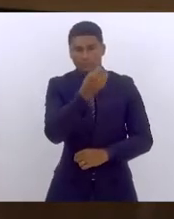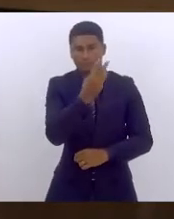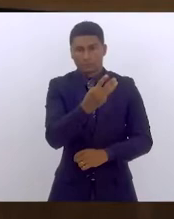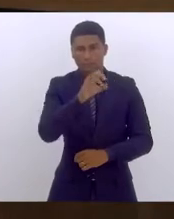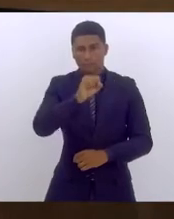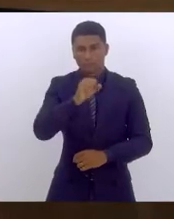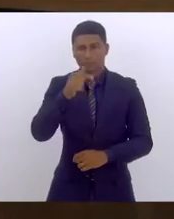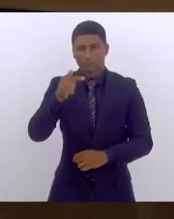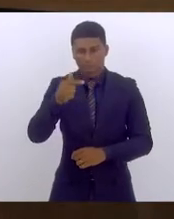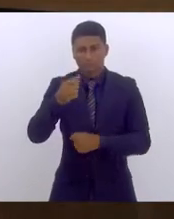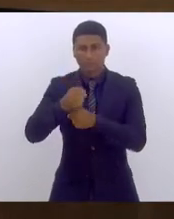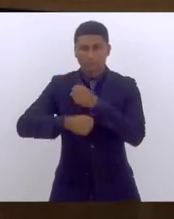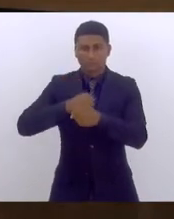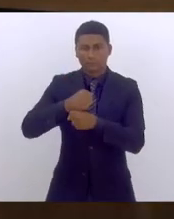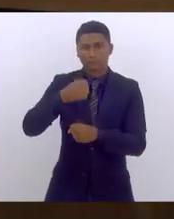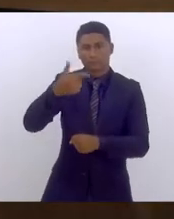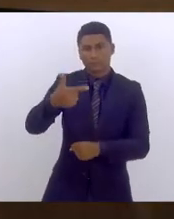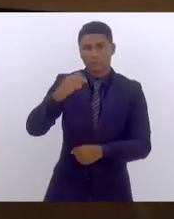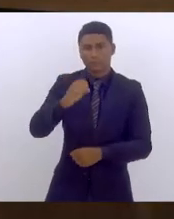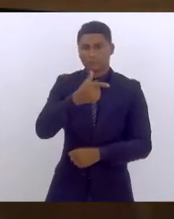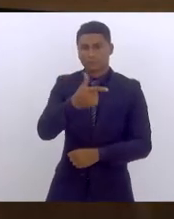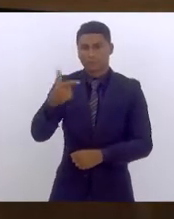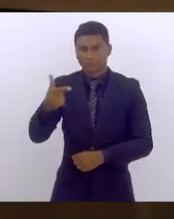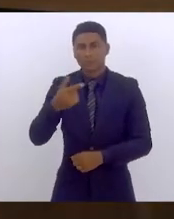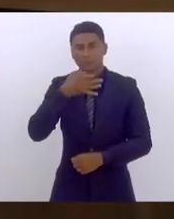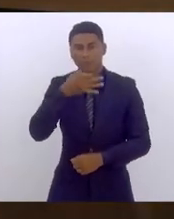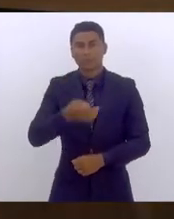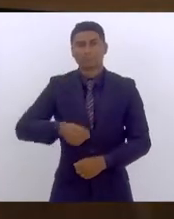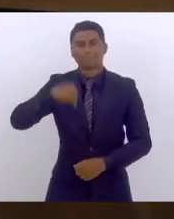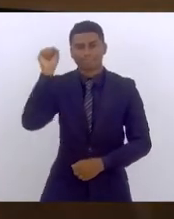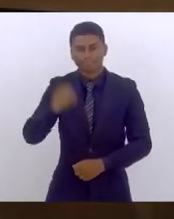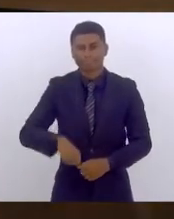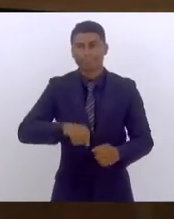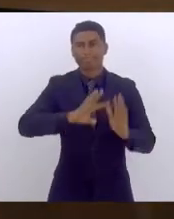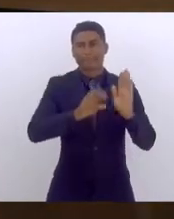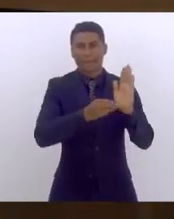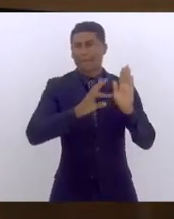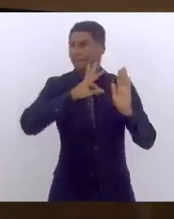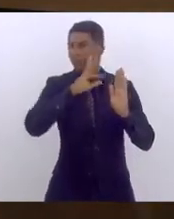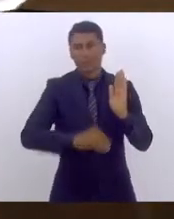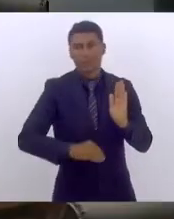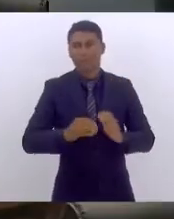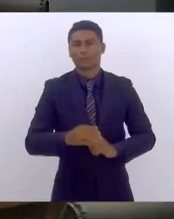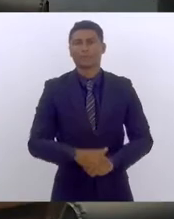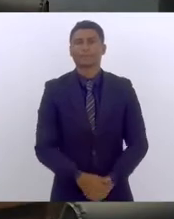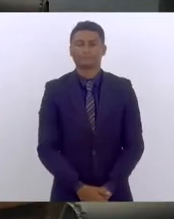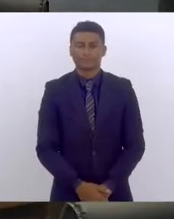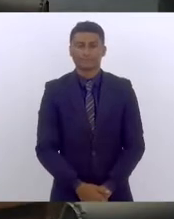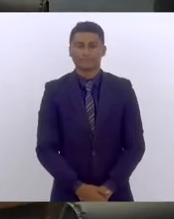de 2022 é favorável com emendas.